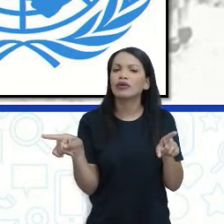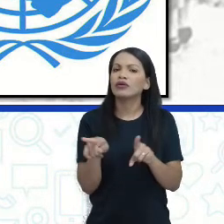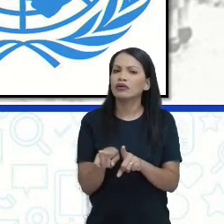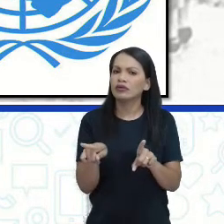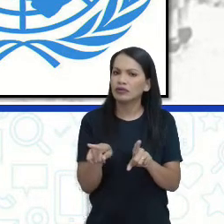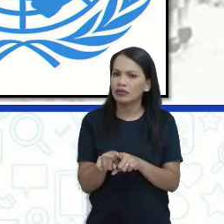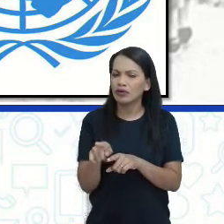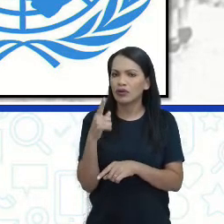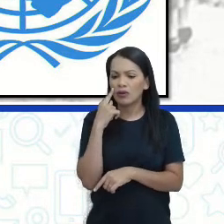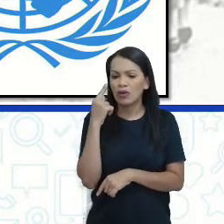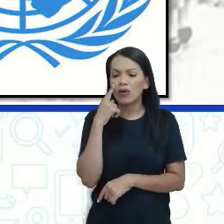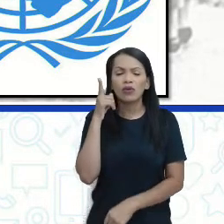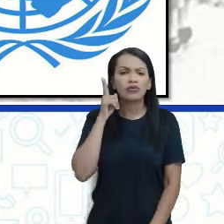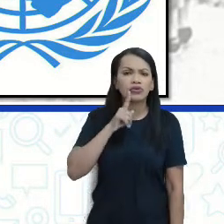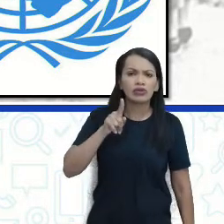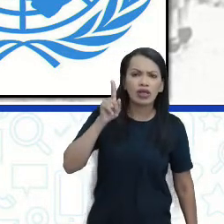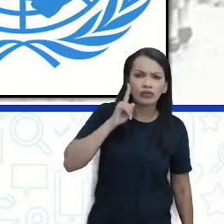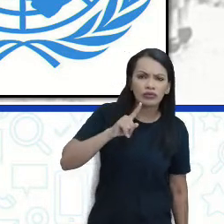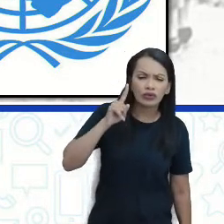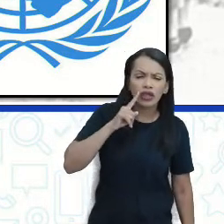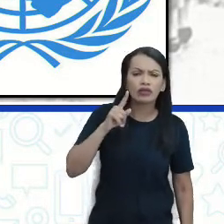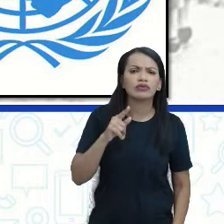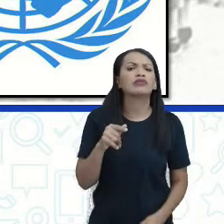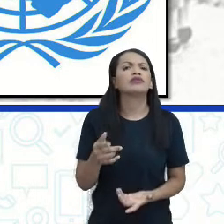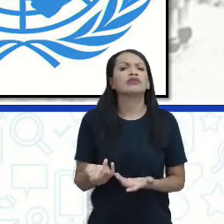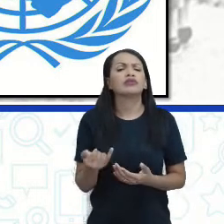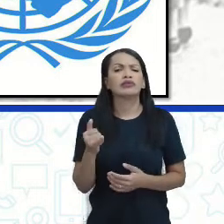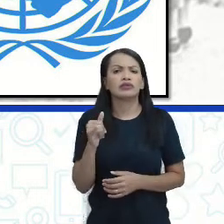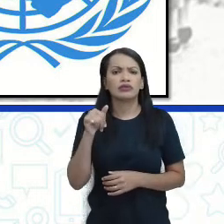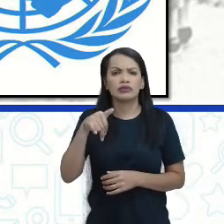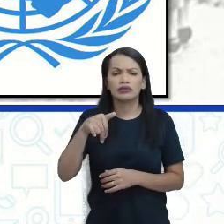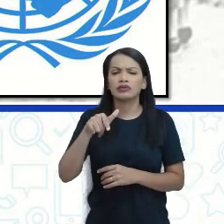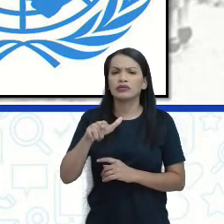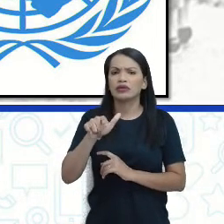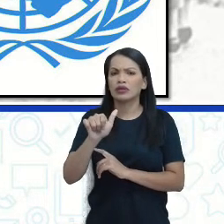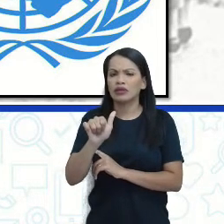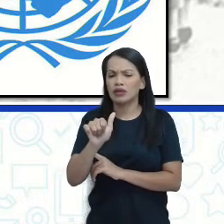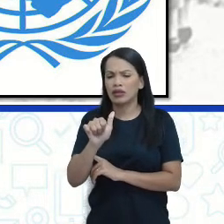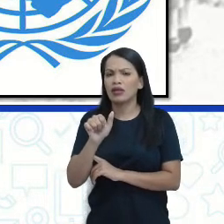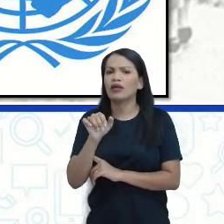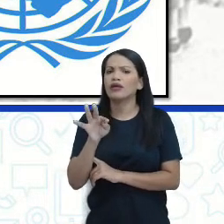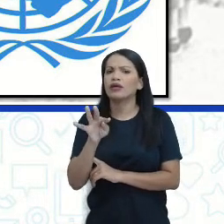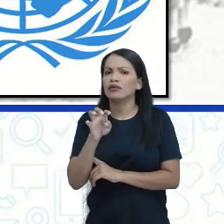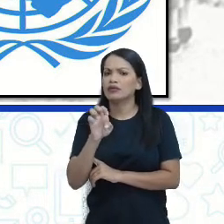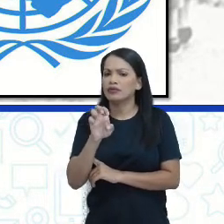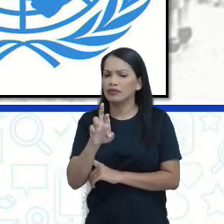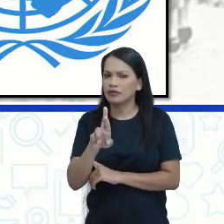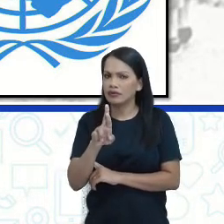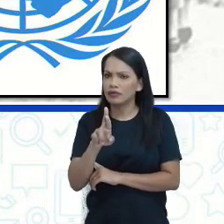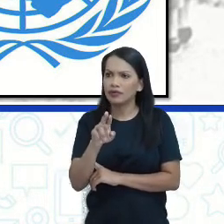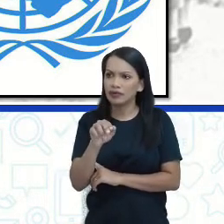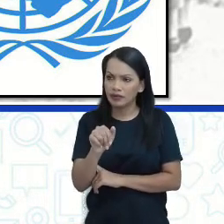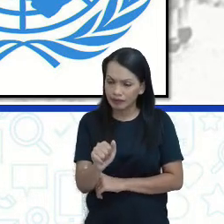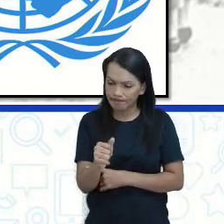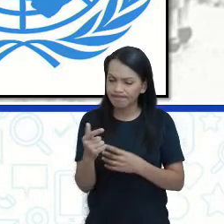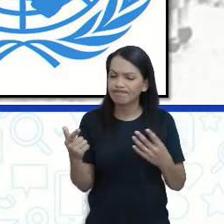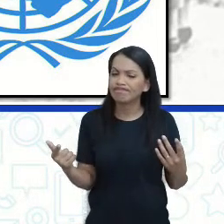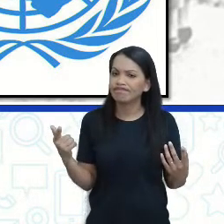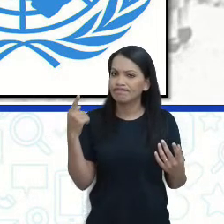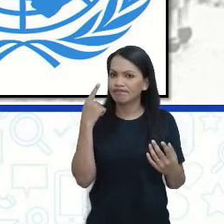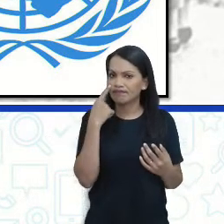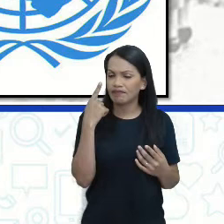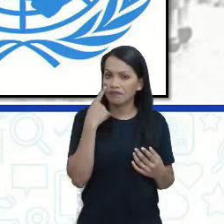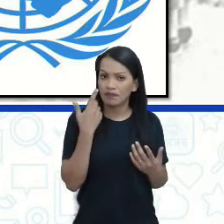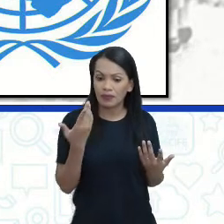agressiva contra os Estados Unidos e a Inglaterra. Então, o Japão, que fazia parte, né, das nações ali do eixo, em reação